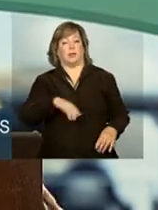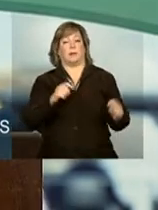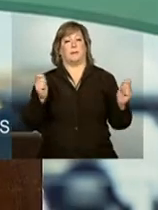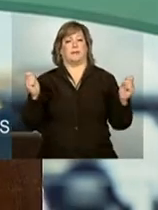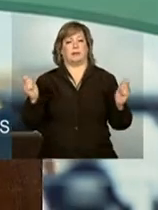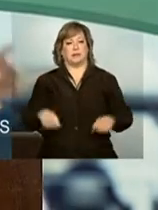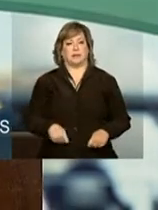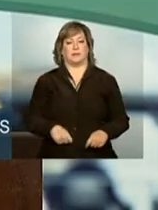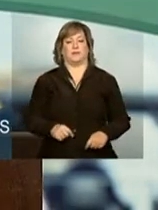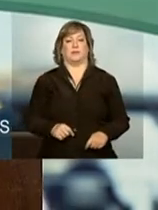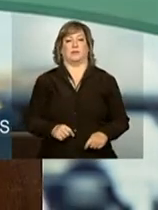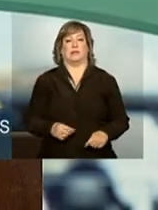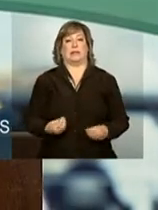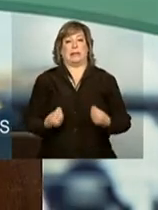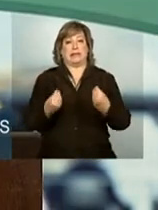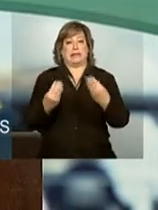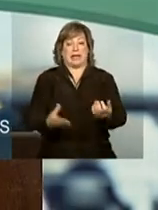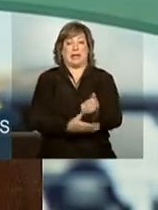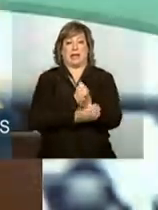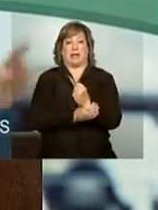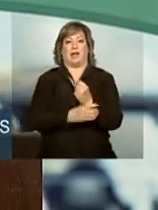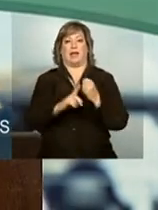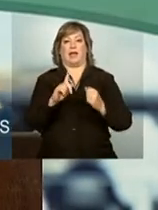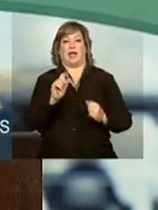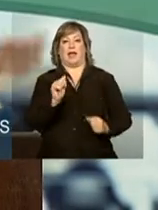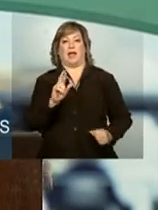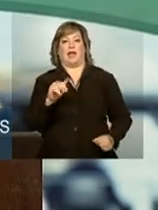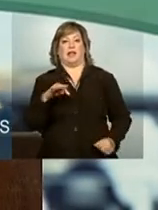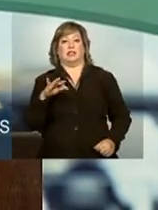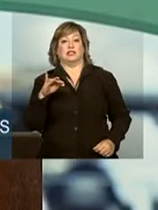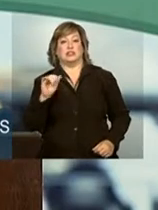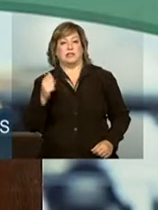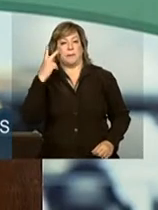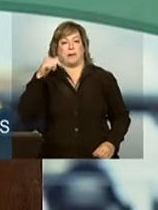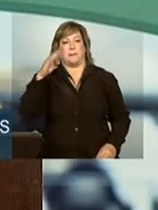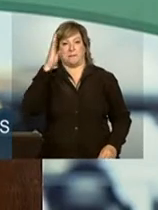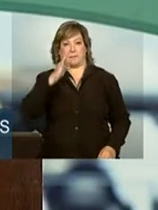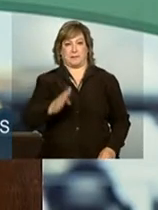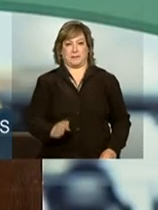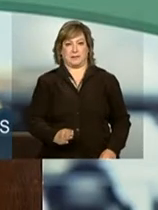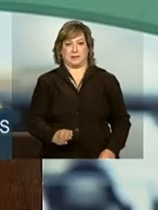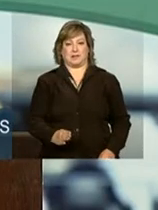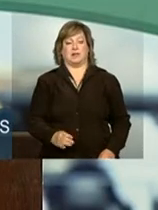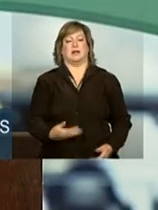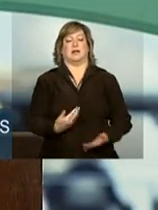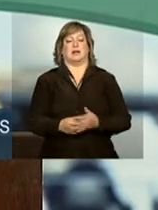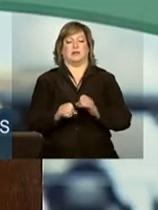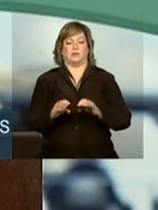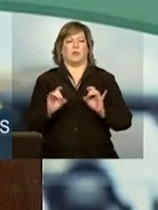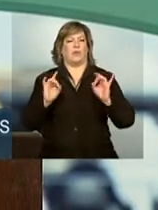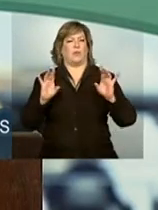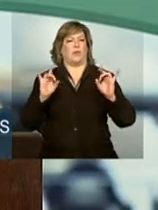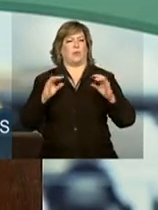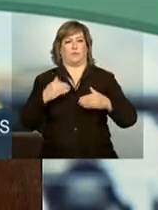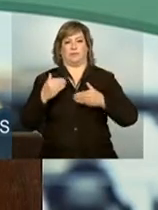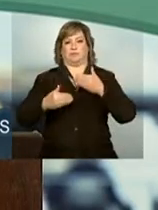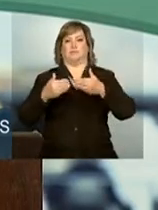país, só a partir desse campo e dos outros que virão, uma educação de alta